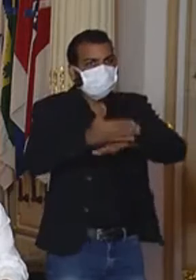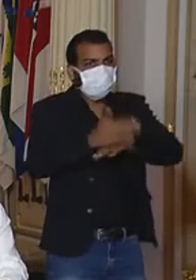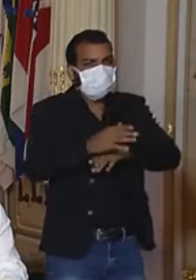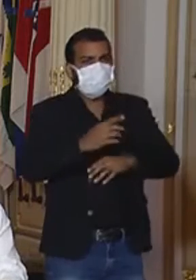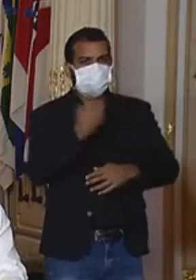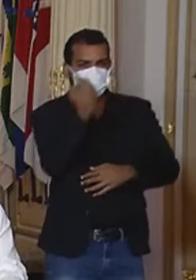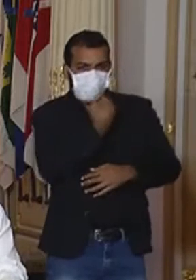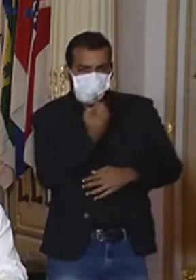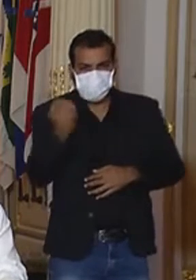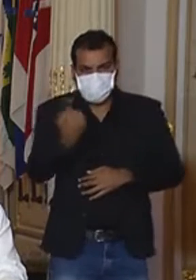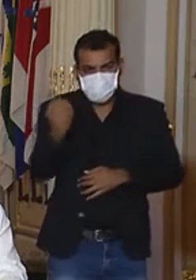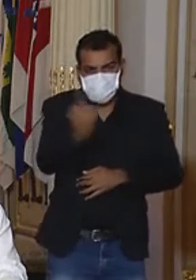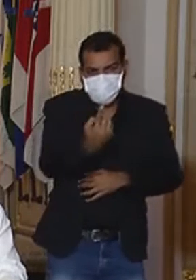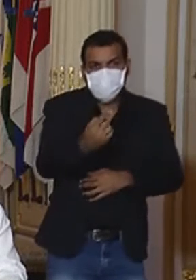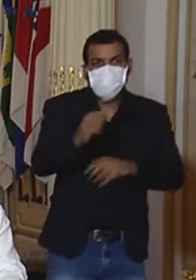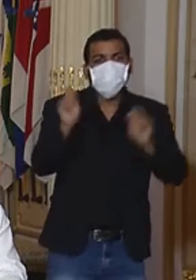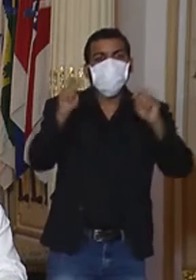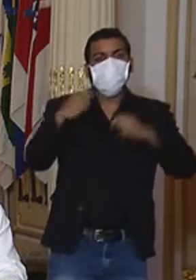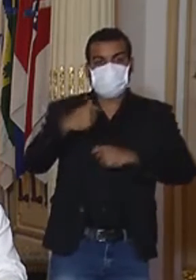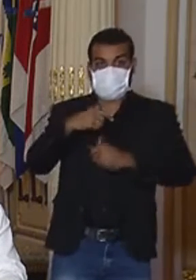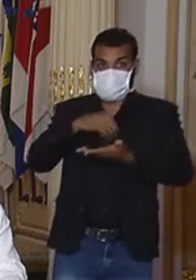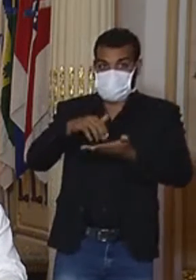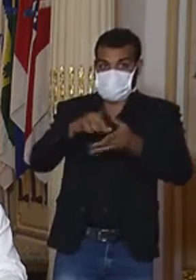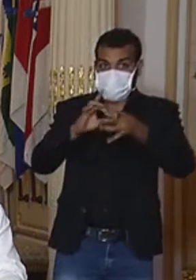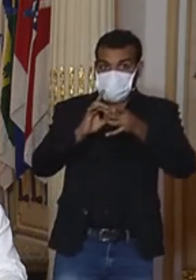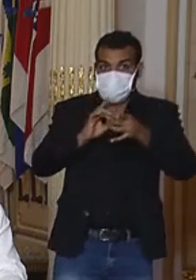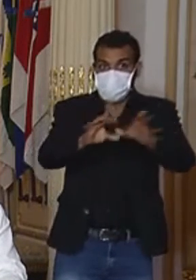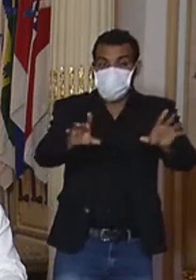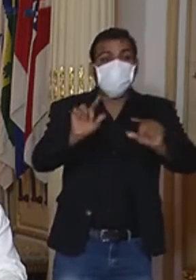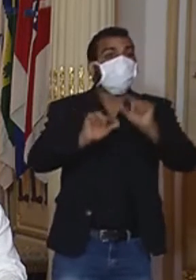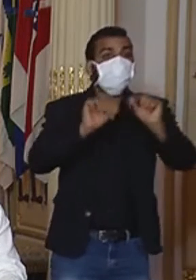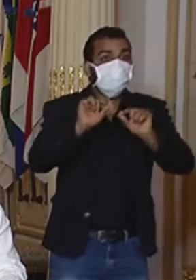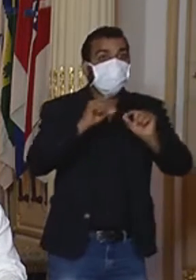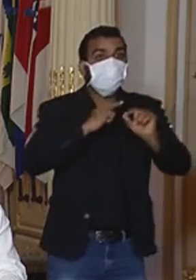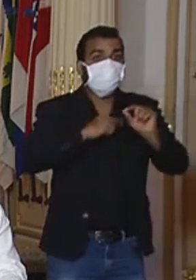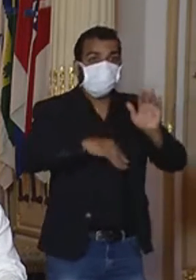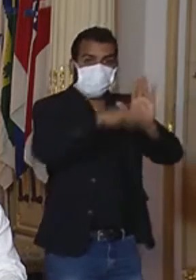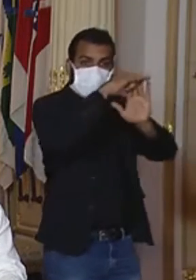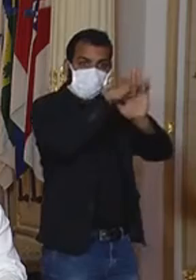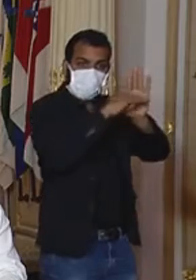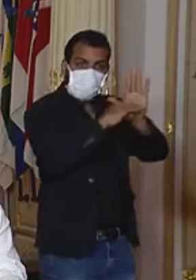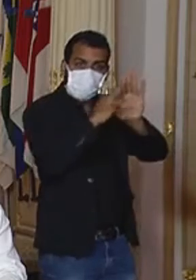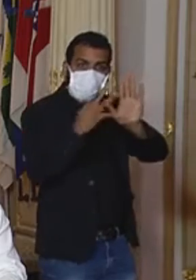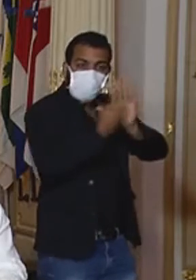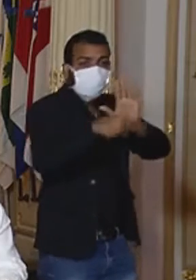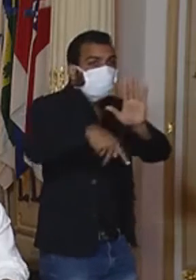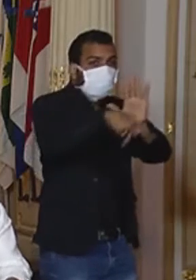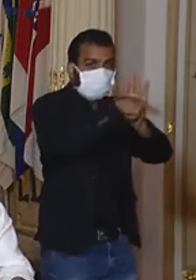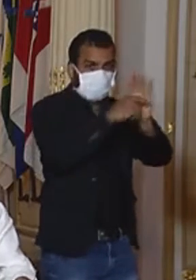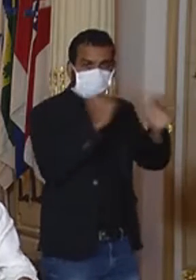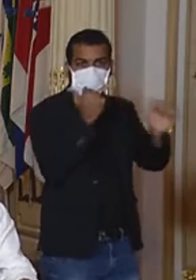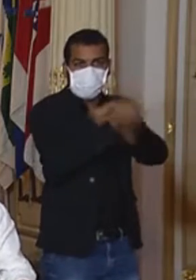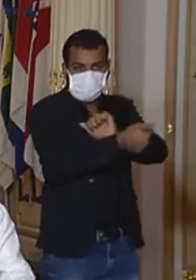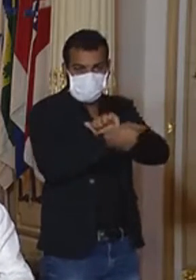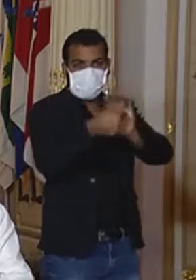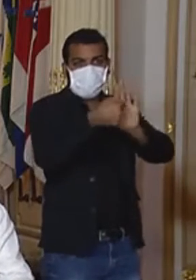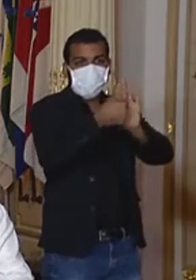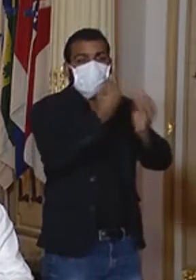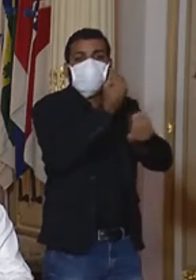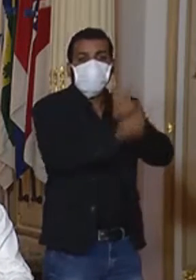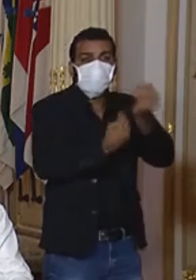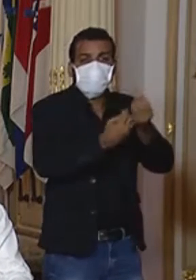atividades individuais estamos disponibilizando para conhecimento de todos um protocolo geral de esporte não é para as atividades